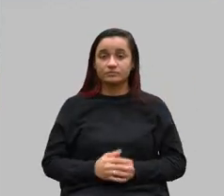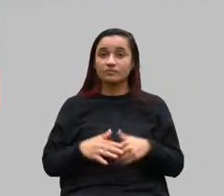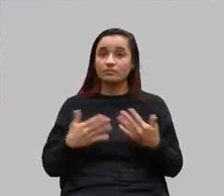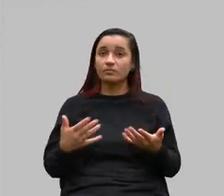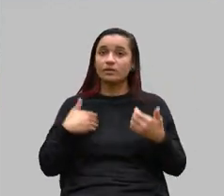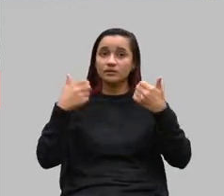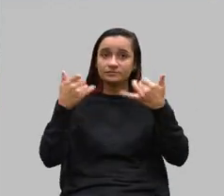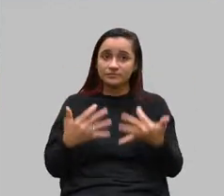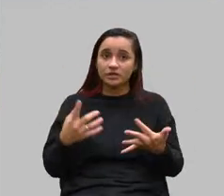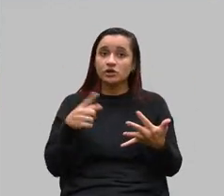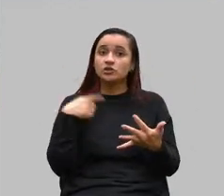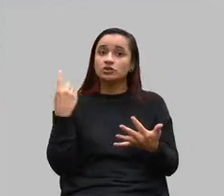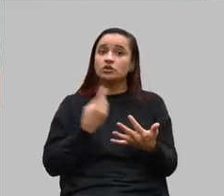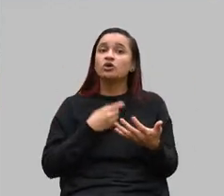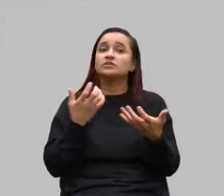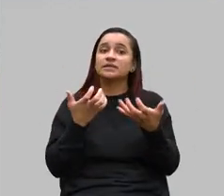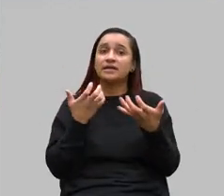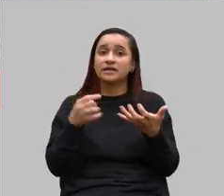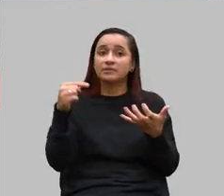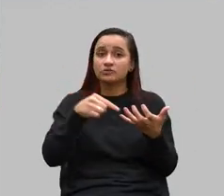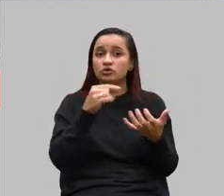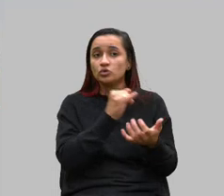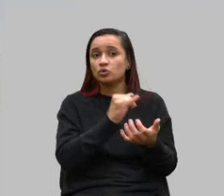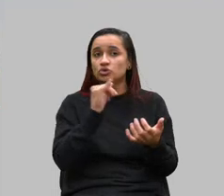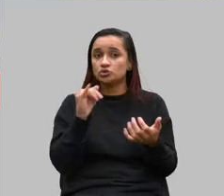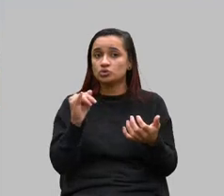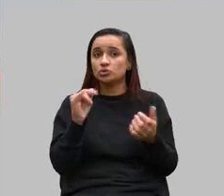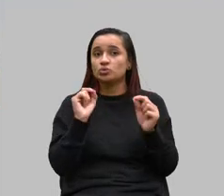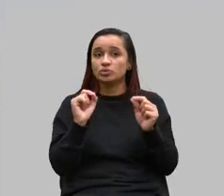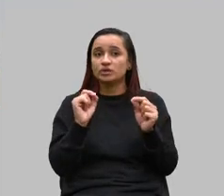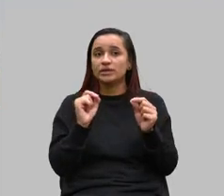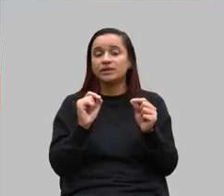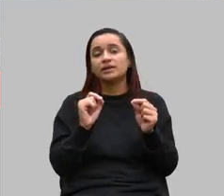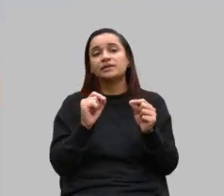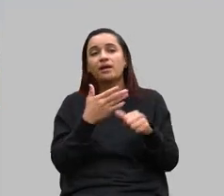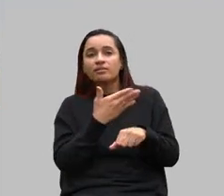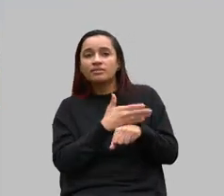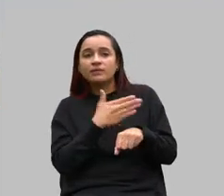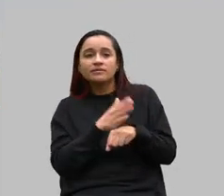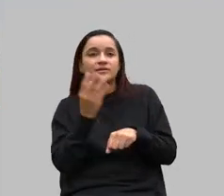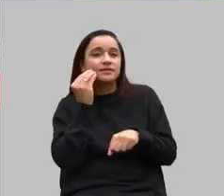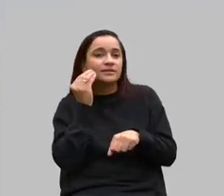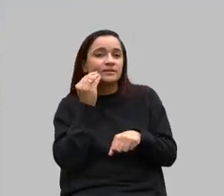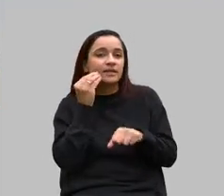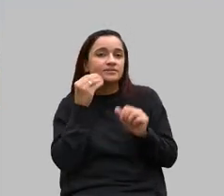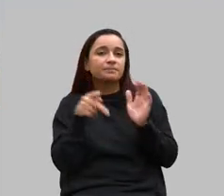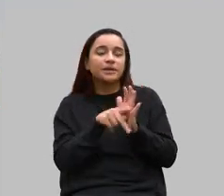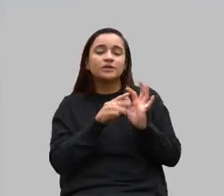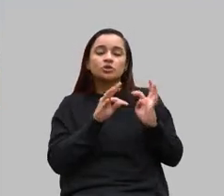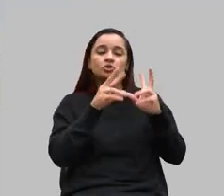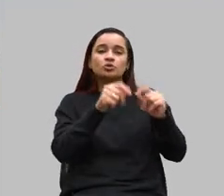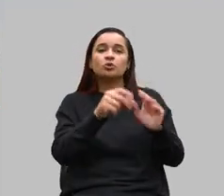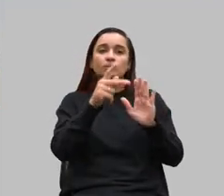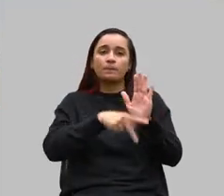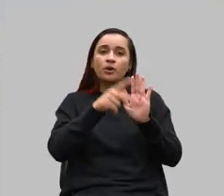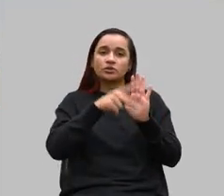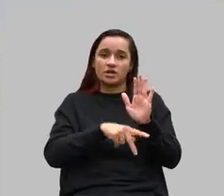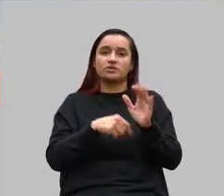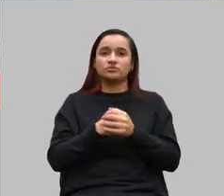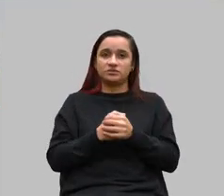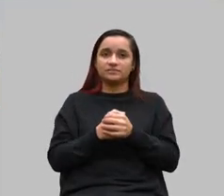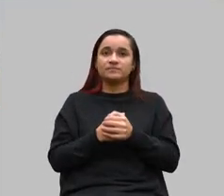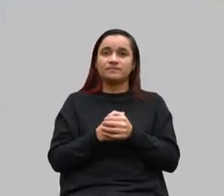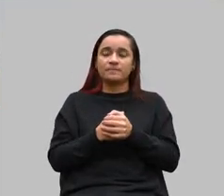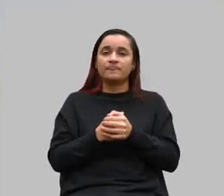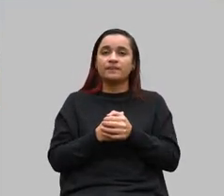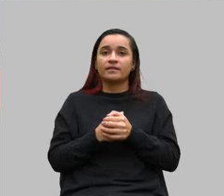estamos estruturando no Instituto ensaio em teste para todos os projetos de opex e de